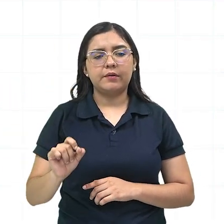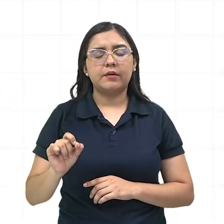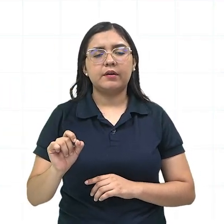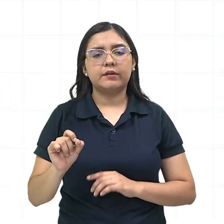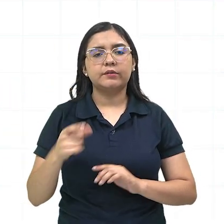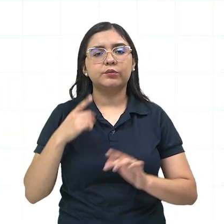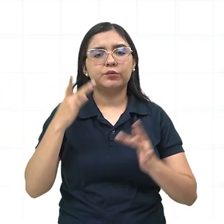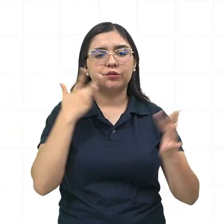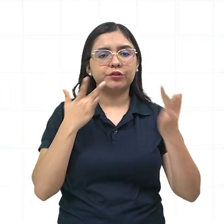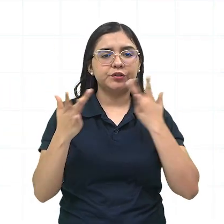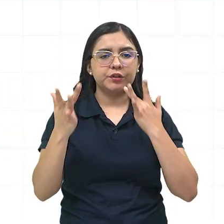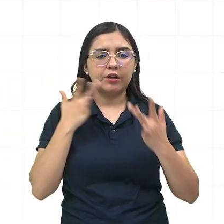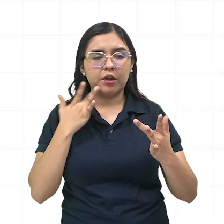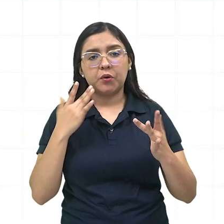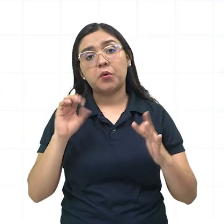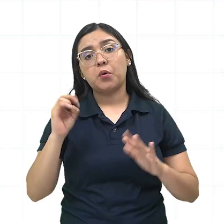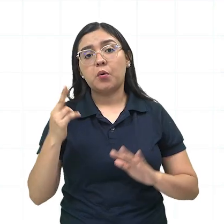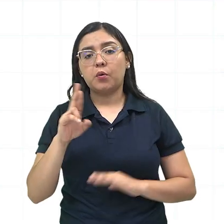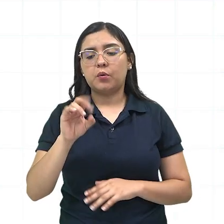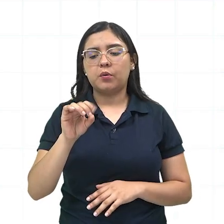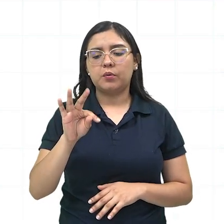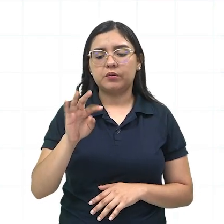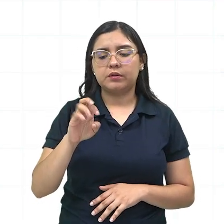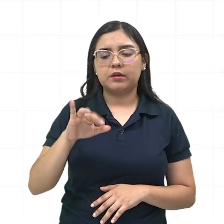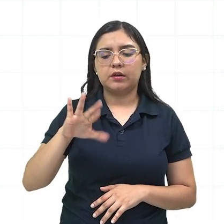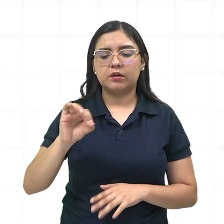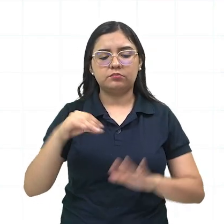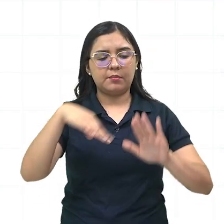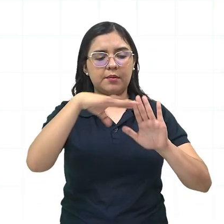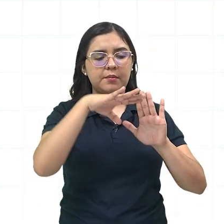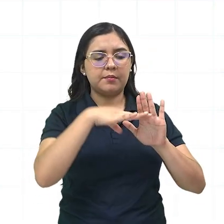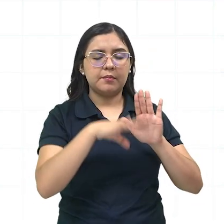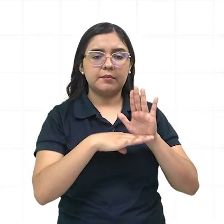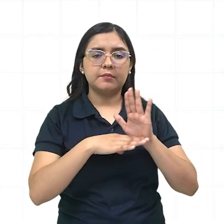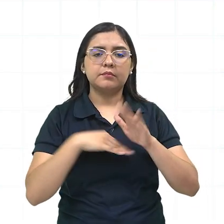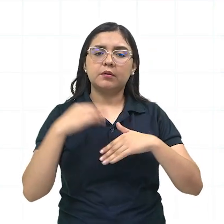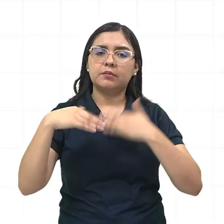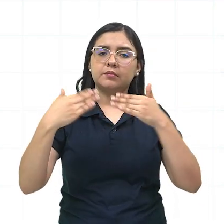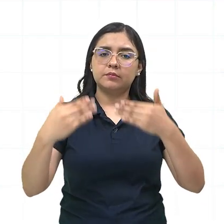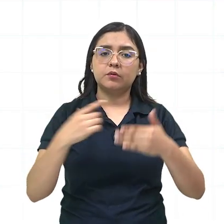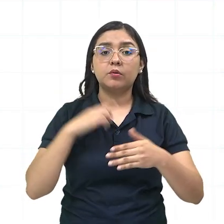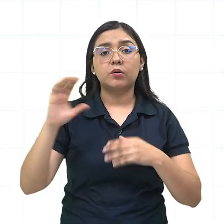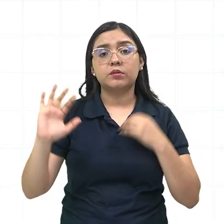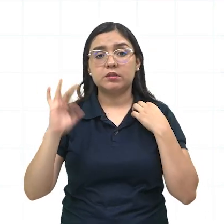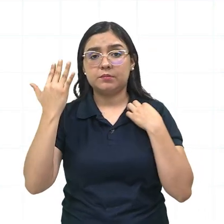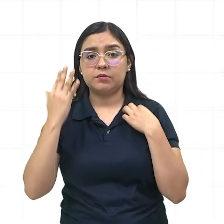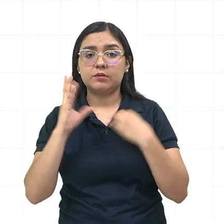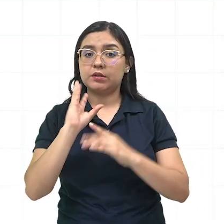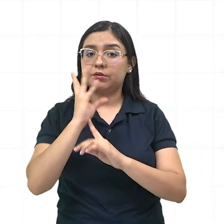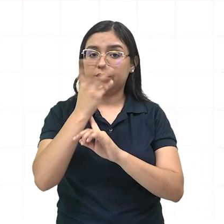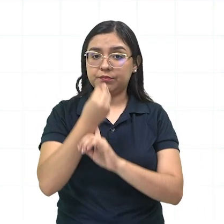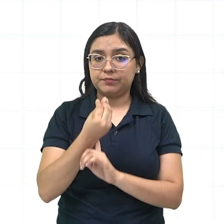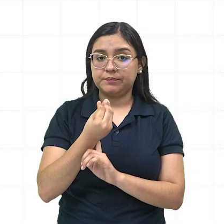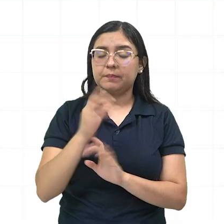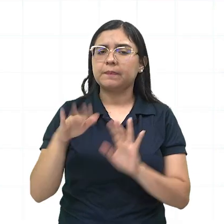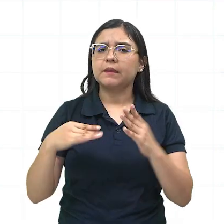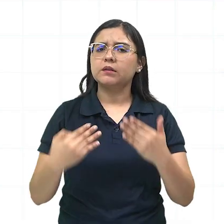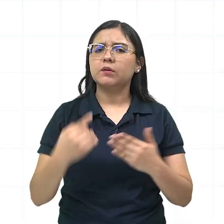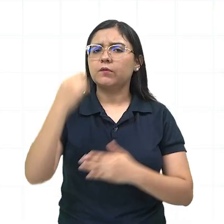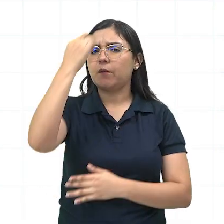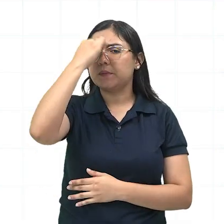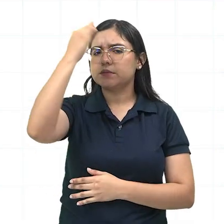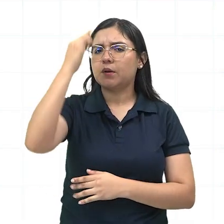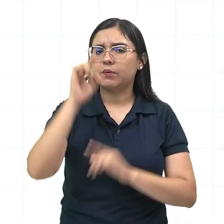da peça ou o roteiro que ele vai sendo desenvolvido com acontecimentos artísticos. Então, eu vou